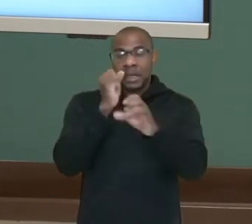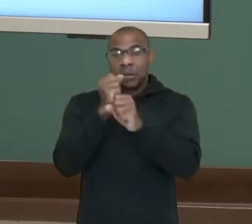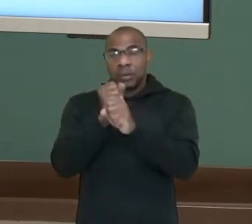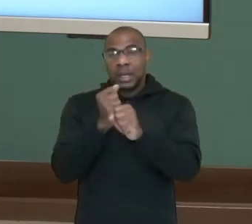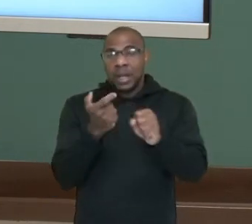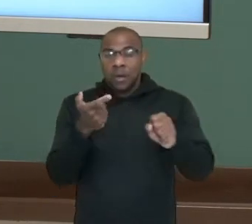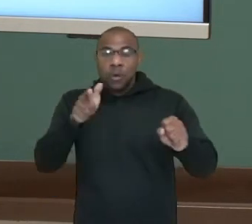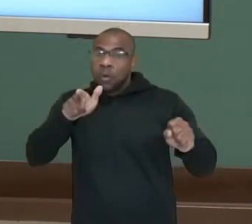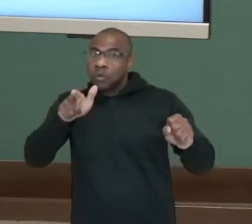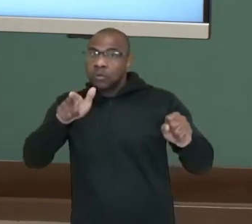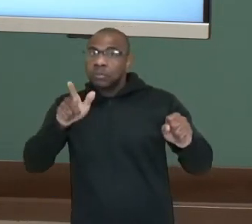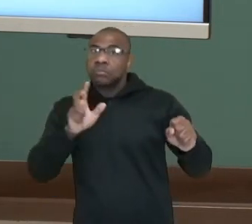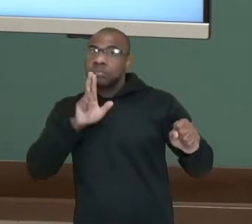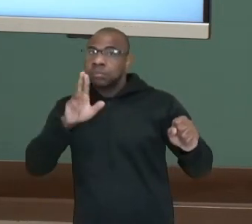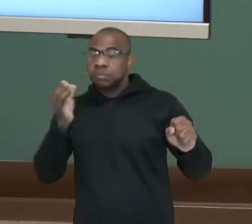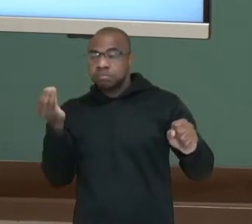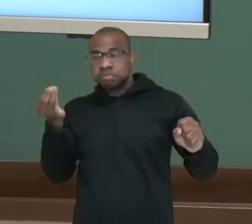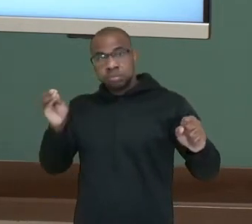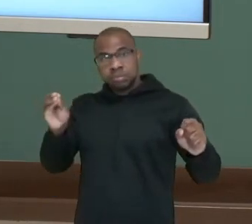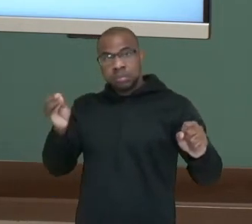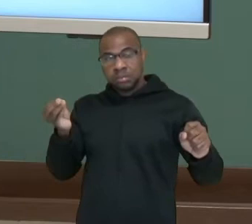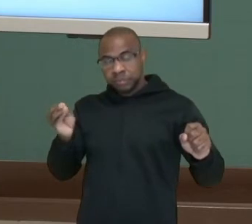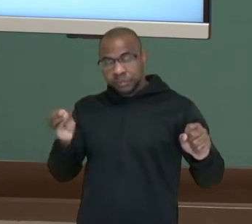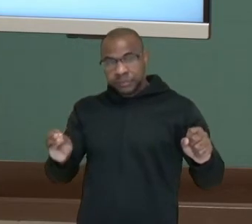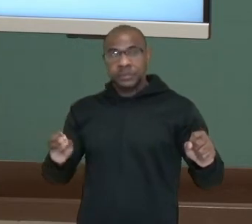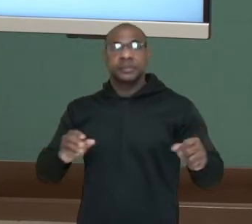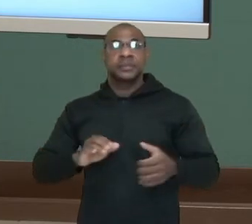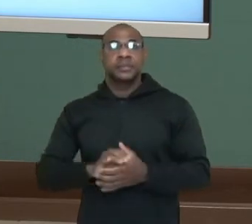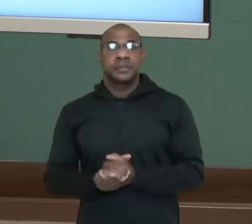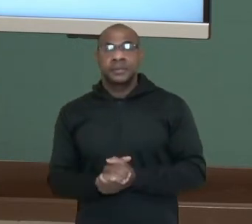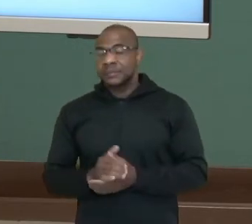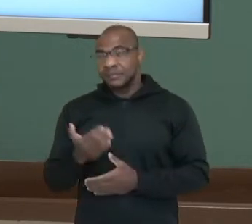outro, resultado, conjunto imagem, tá bom?